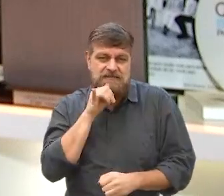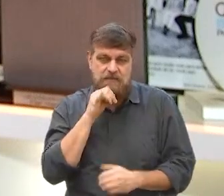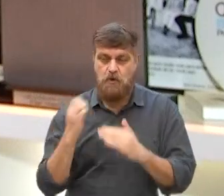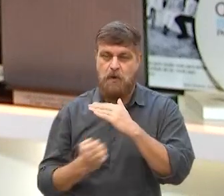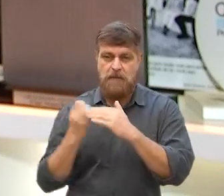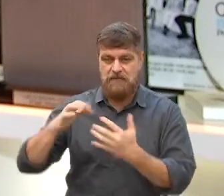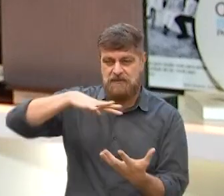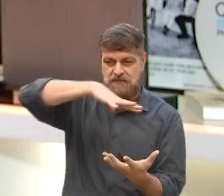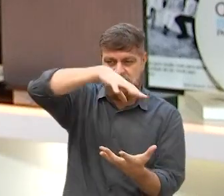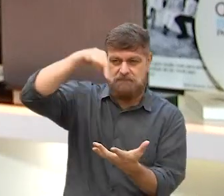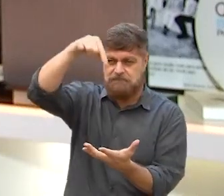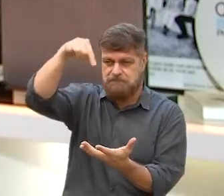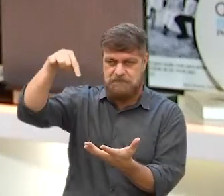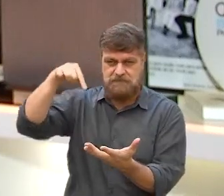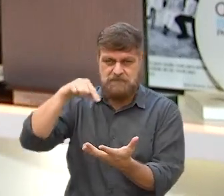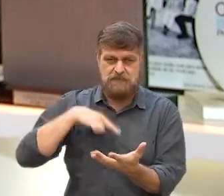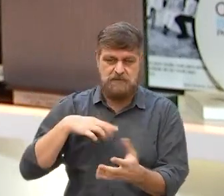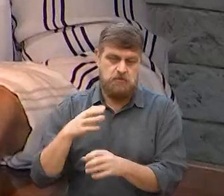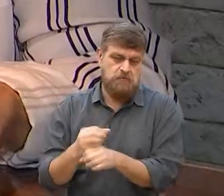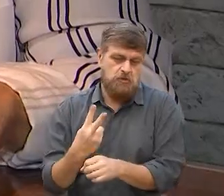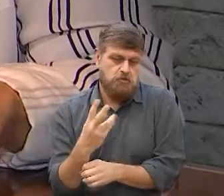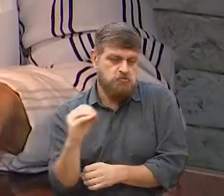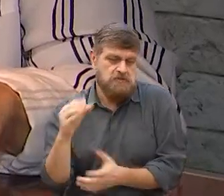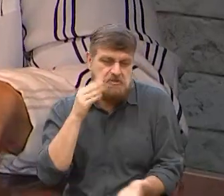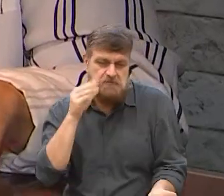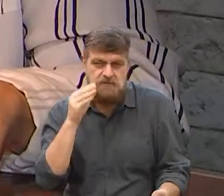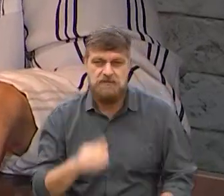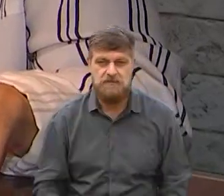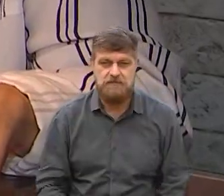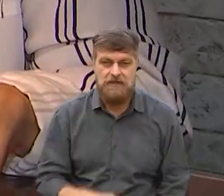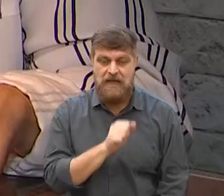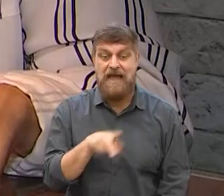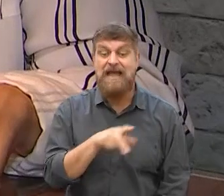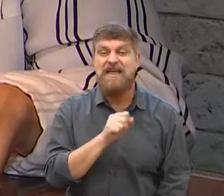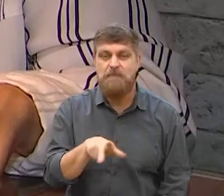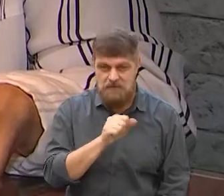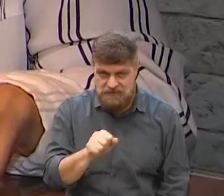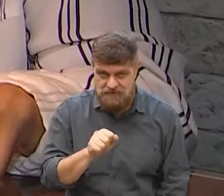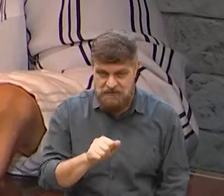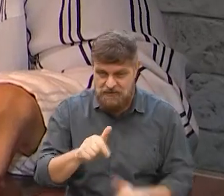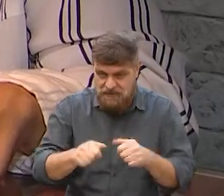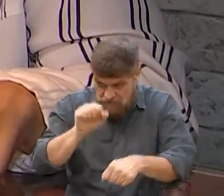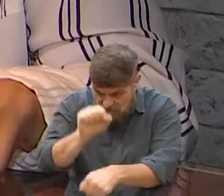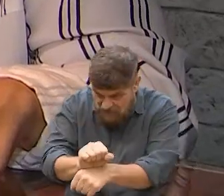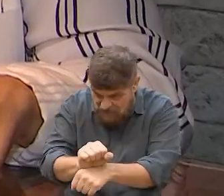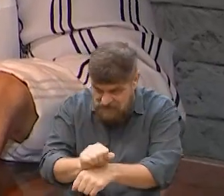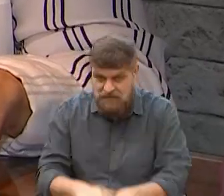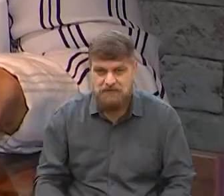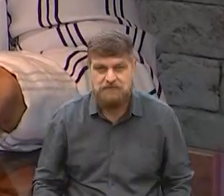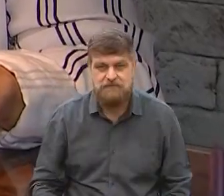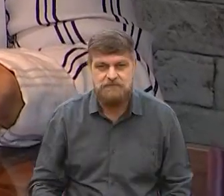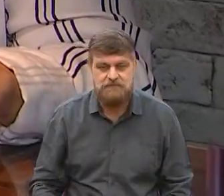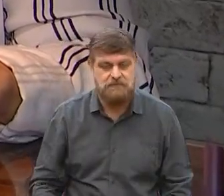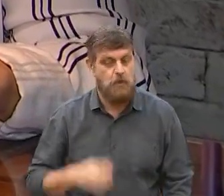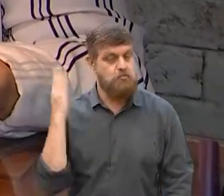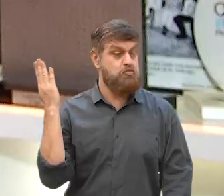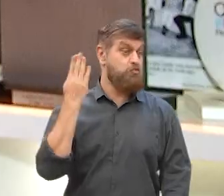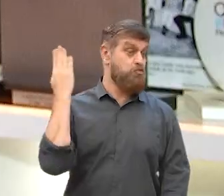a mão na massa e vou provar que é possível fazer. Exatamente, foi o que eu fiz. Então eu coloquei a mão na massa e fui provar que aquilo